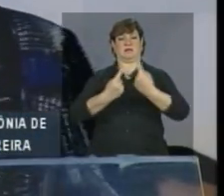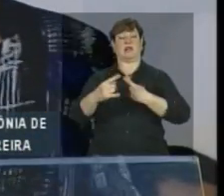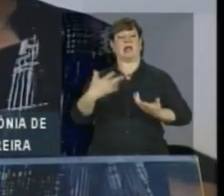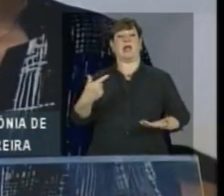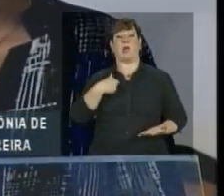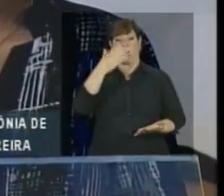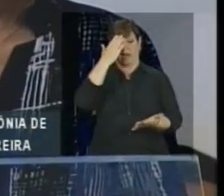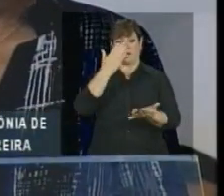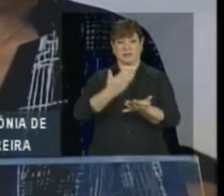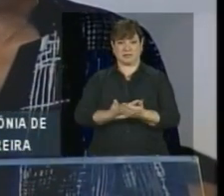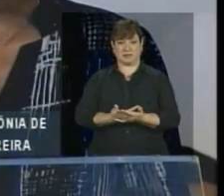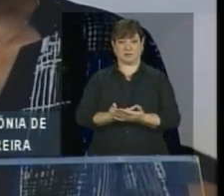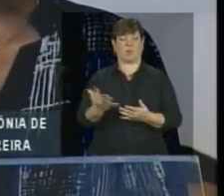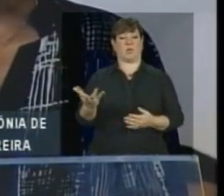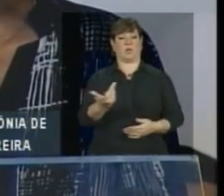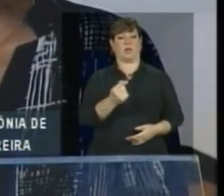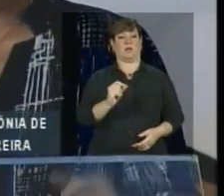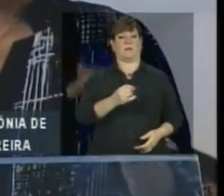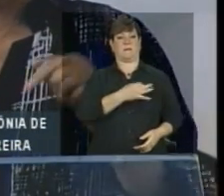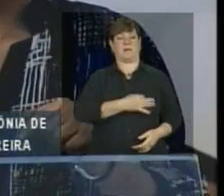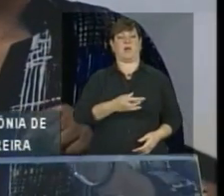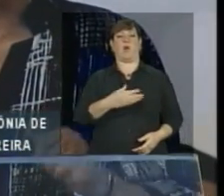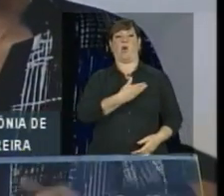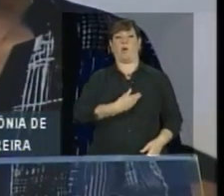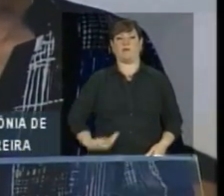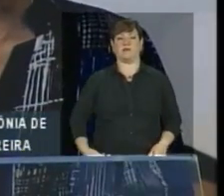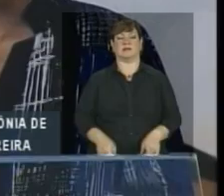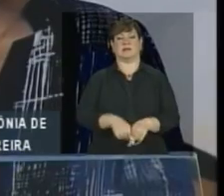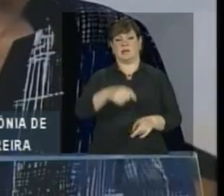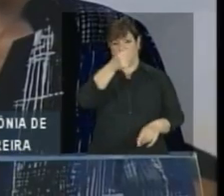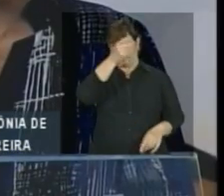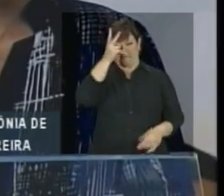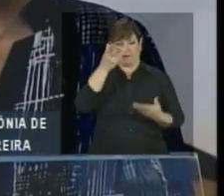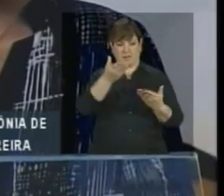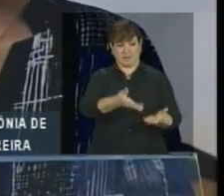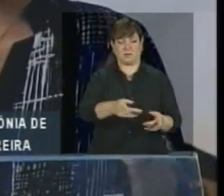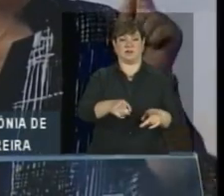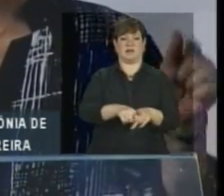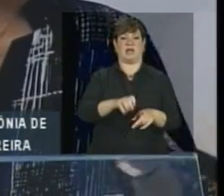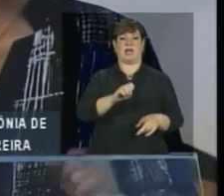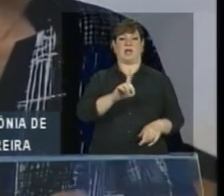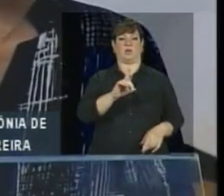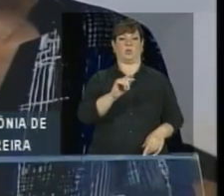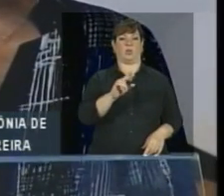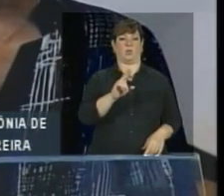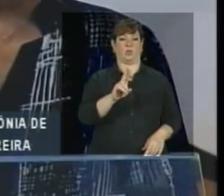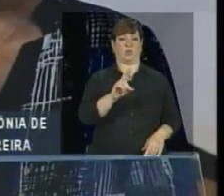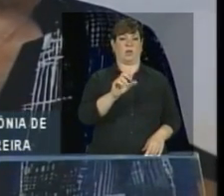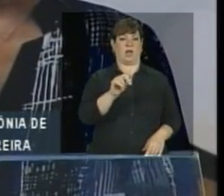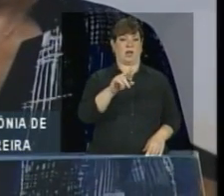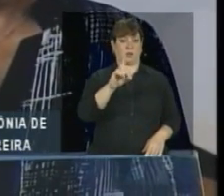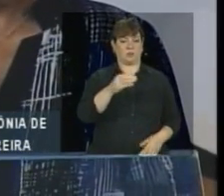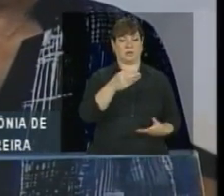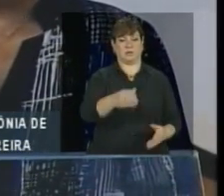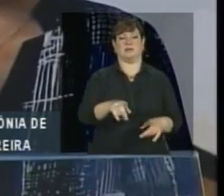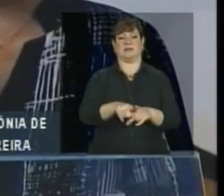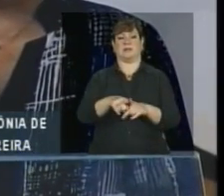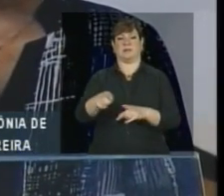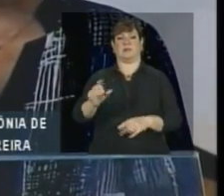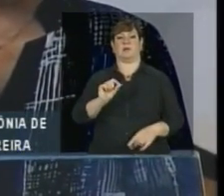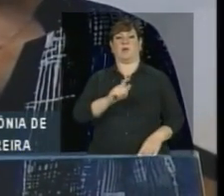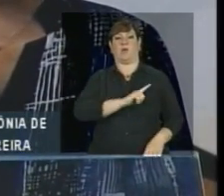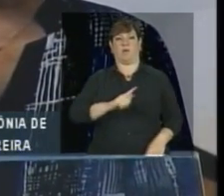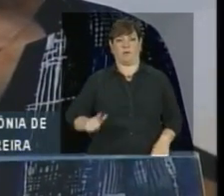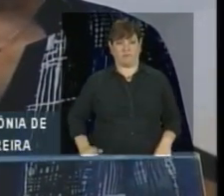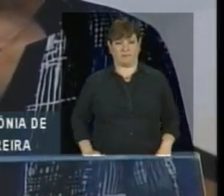mérito dos governos, da prefeitura, com Eduardo Paes, e do estado, com o nosso